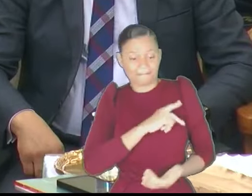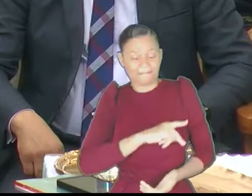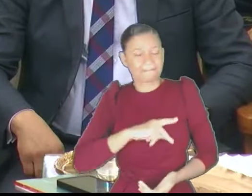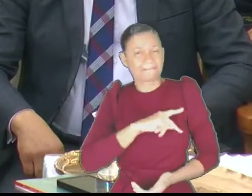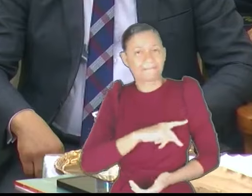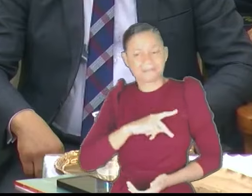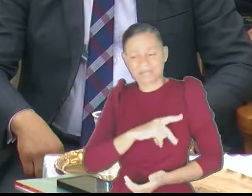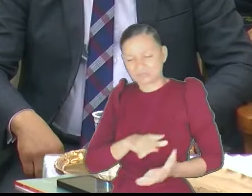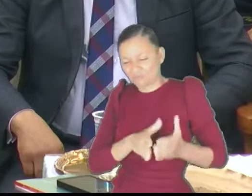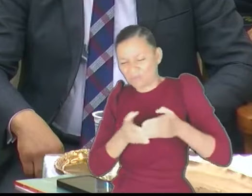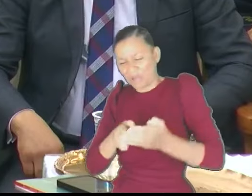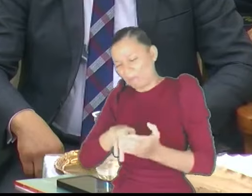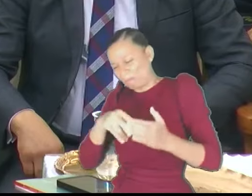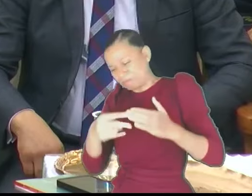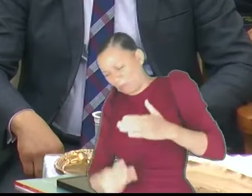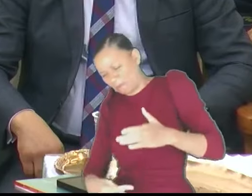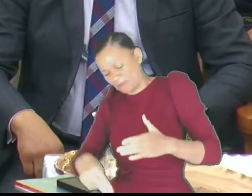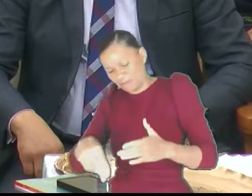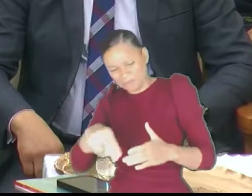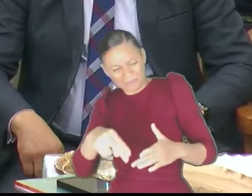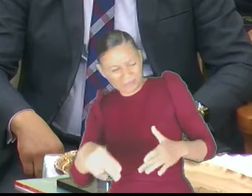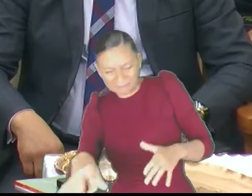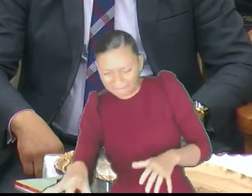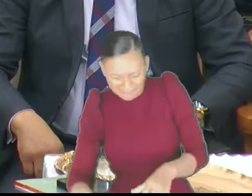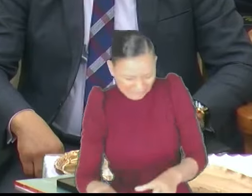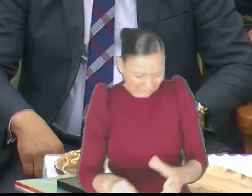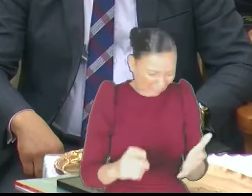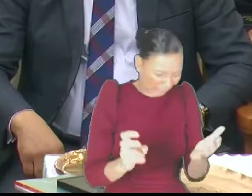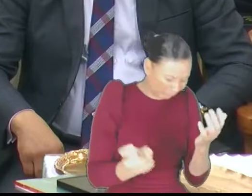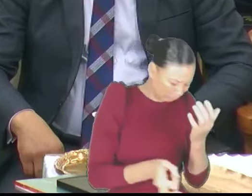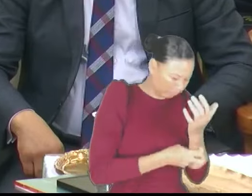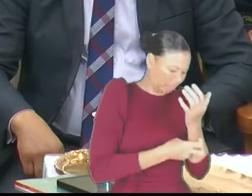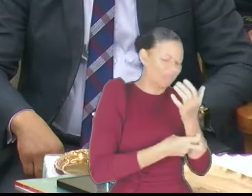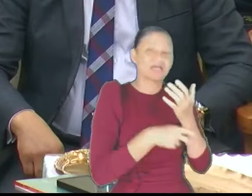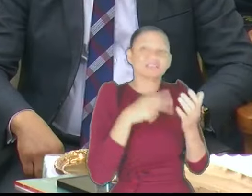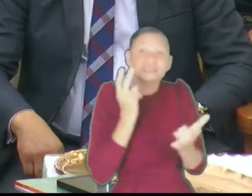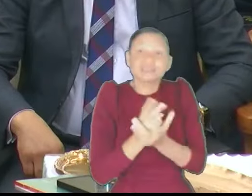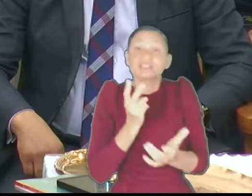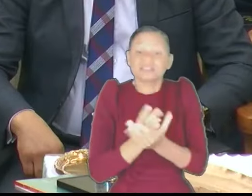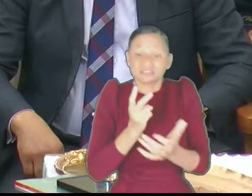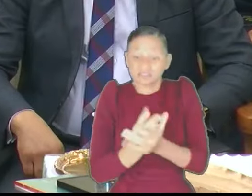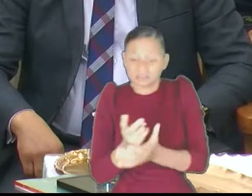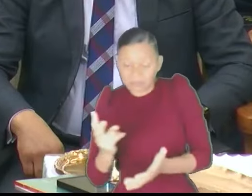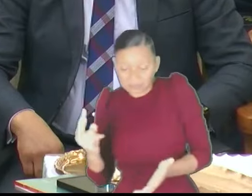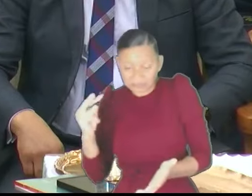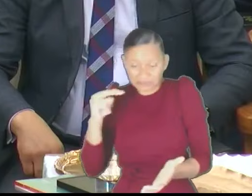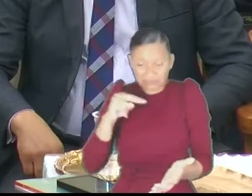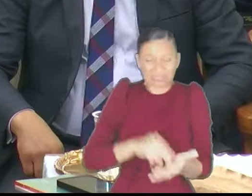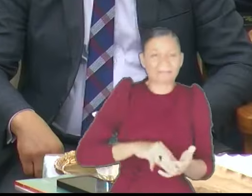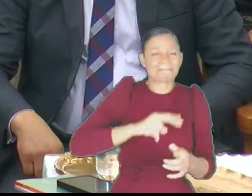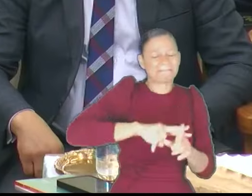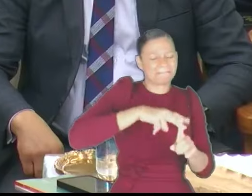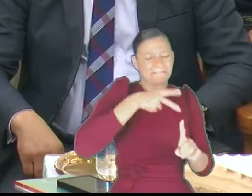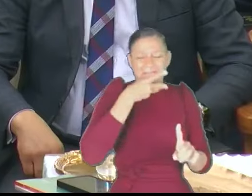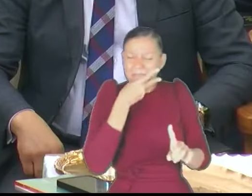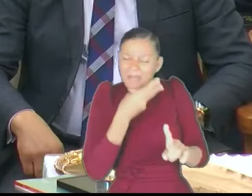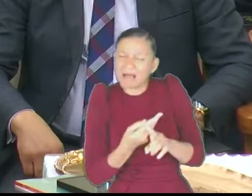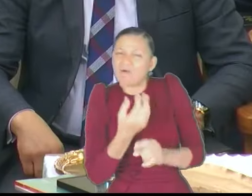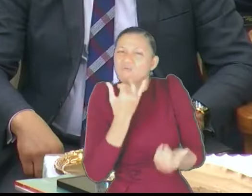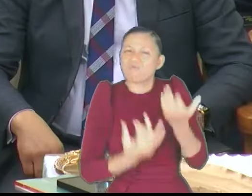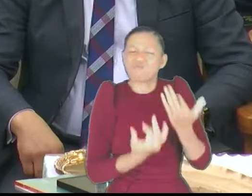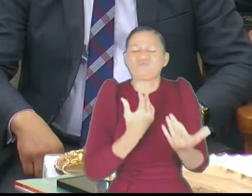do naufrágio, tentou aumentar o fogo. Quando ele buscou o graveto, ela veio e picou. Sempre que você se levanta para aumentar o fogo, a víbora vem. Mas não